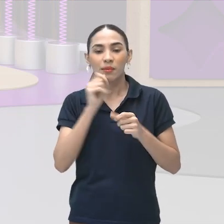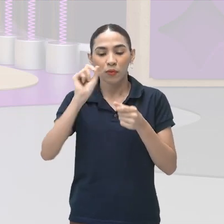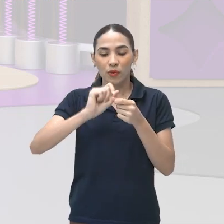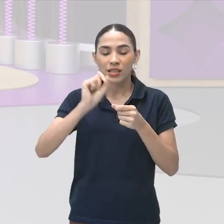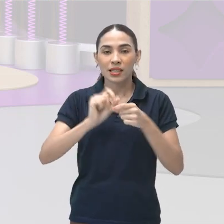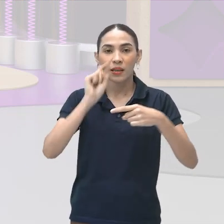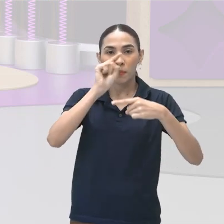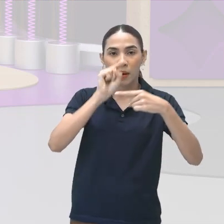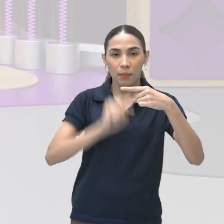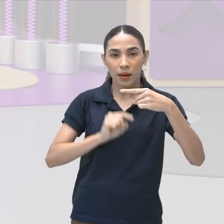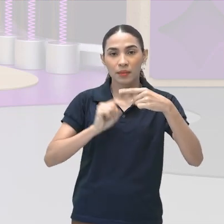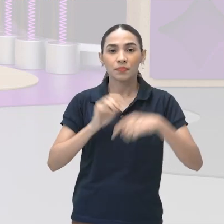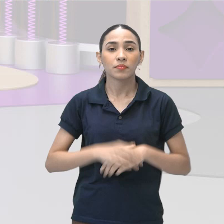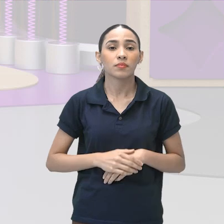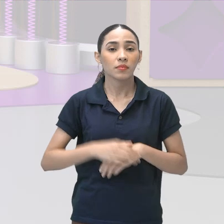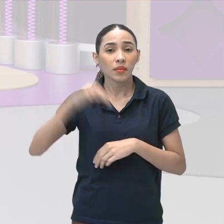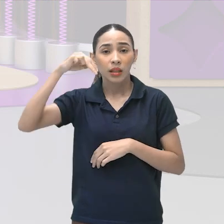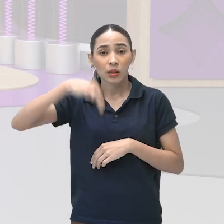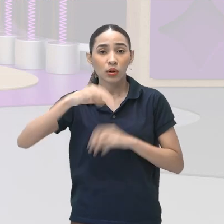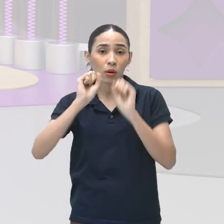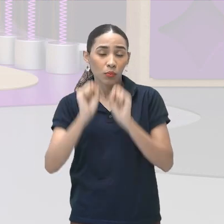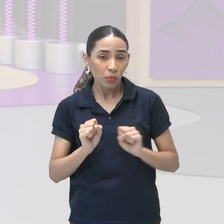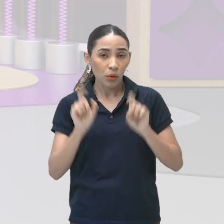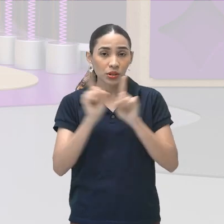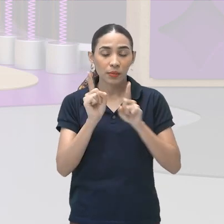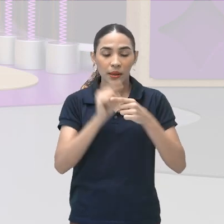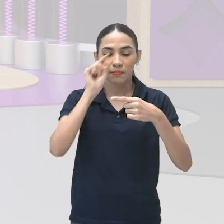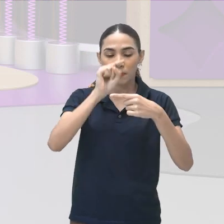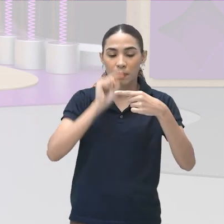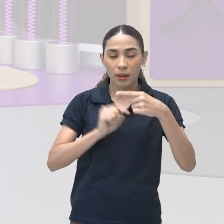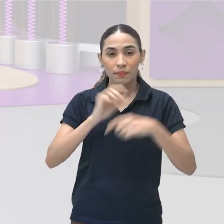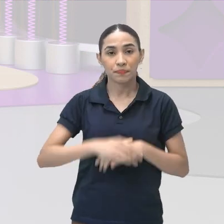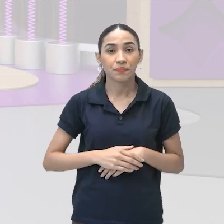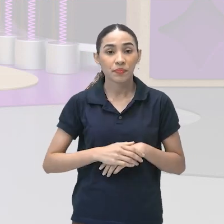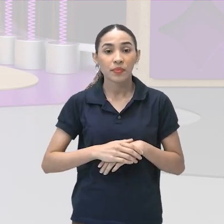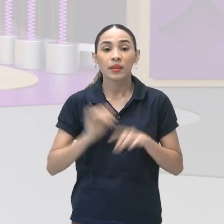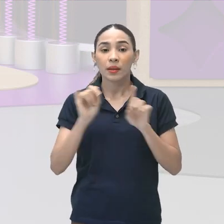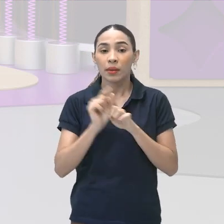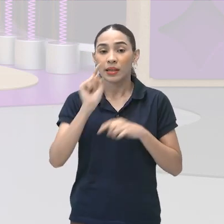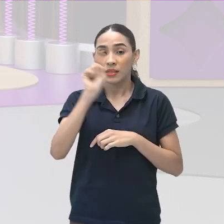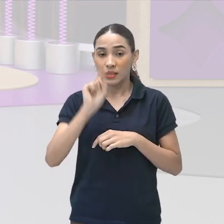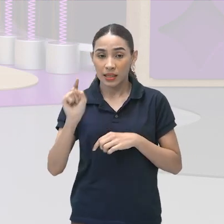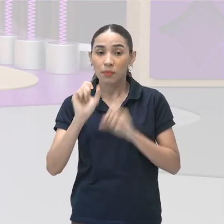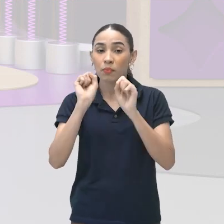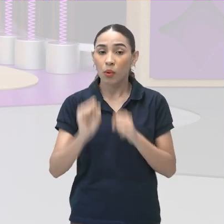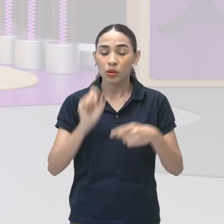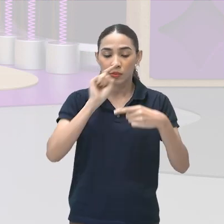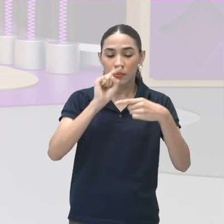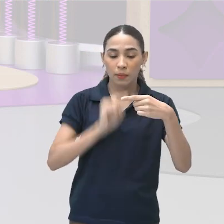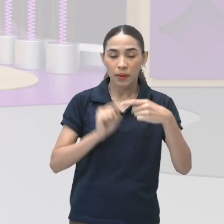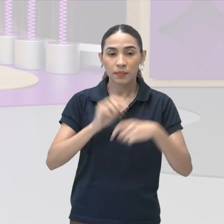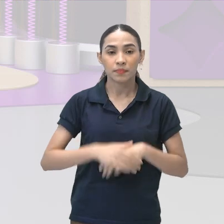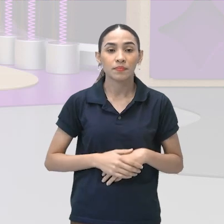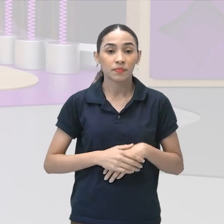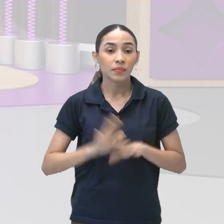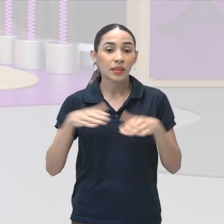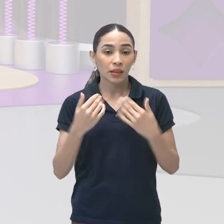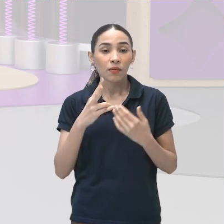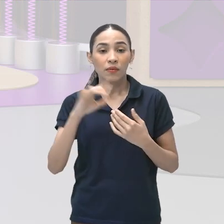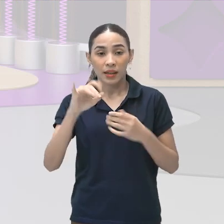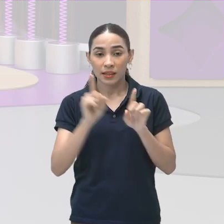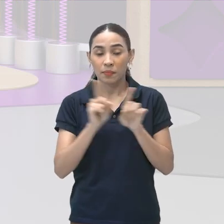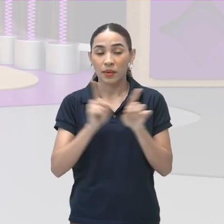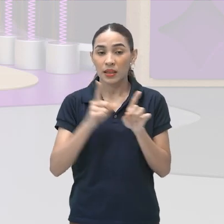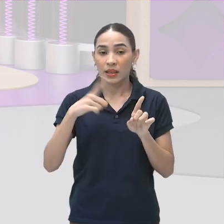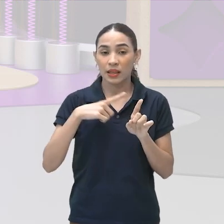seja, um número natural pode ser escrito na forma de fração, um número inteiro pode ser escrito na forma de fração, e aí nós vamos ter os